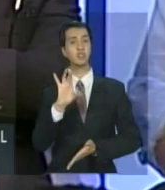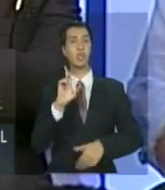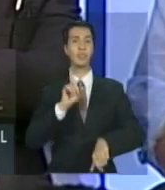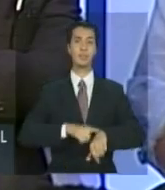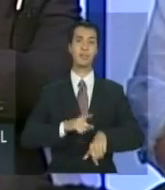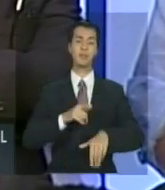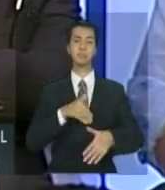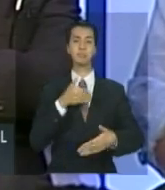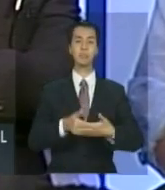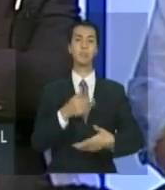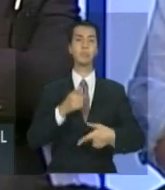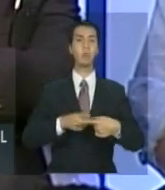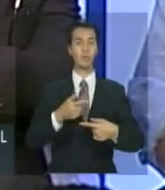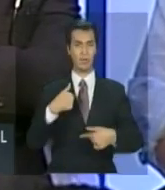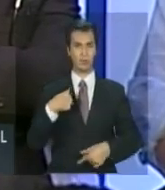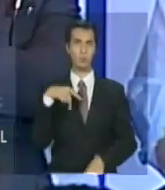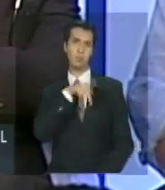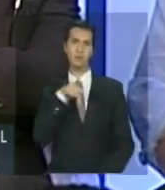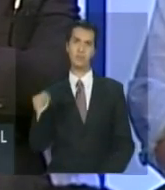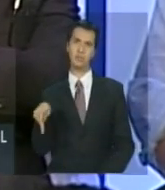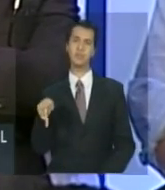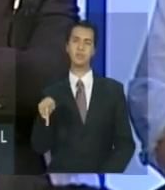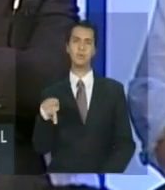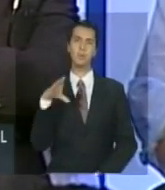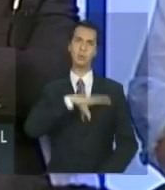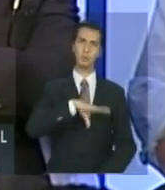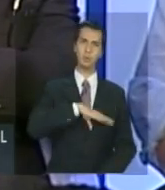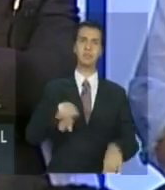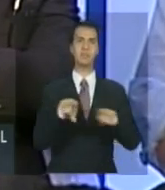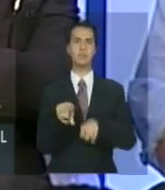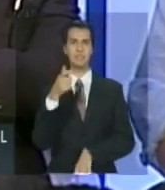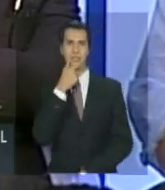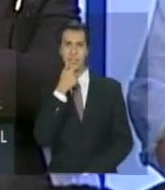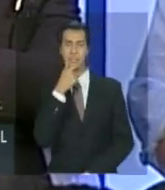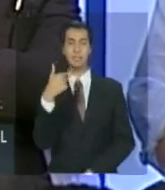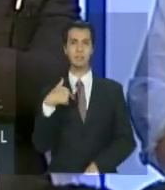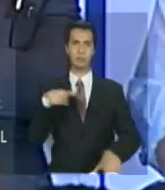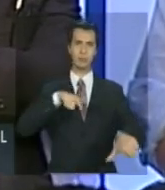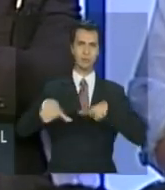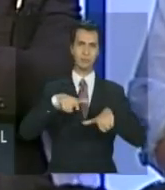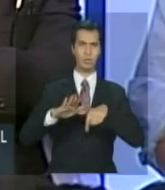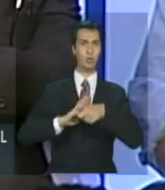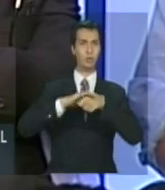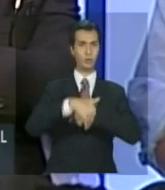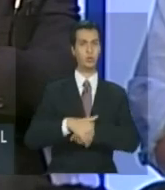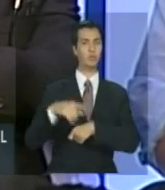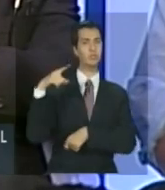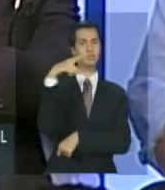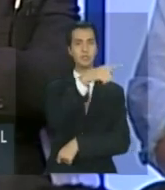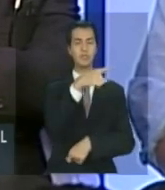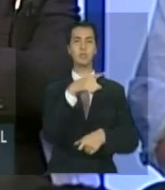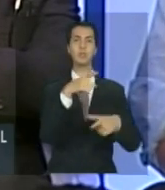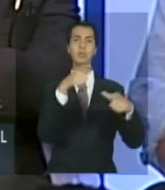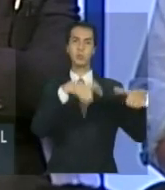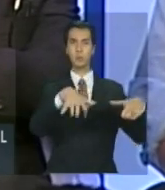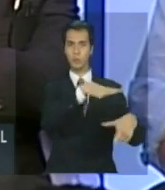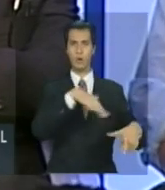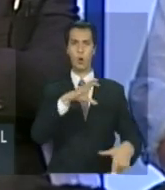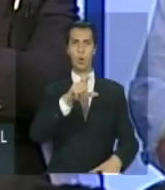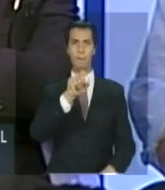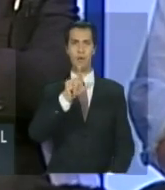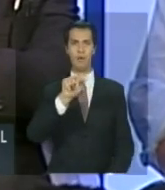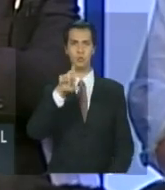sou professora de português e inglês, eu leciono para o Estado. Eu dou aula à noite numa comunidade do Adeus, lá no Complexo do